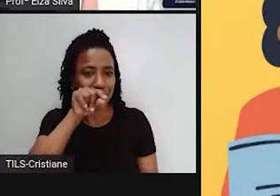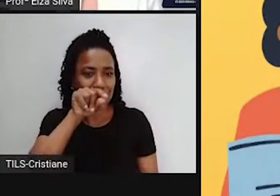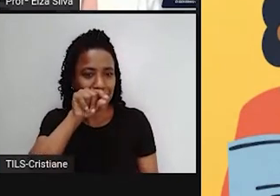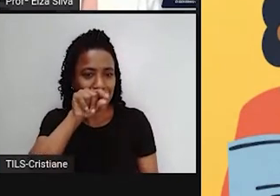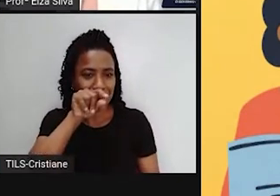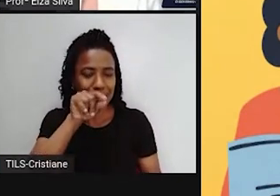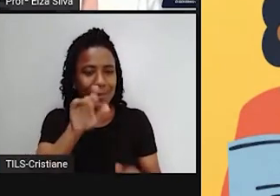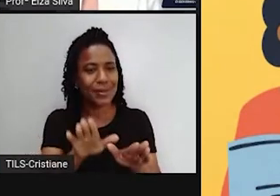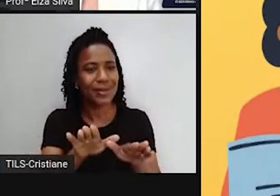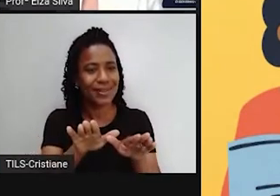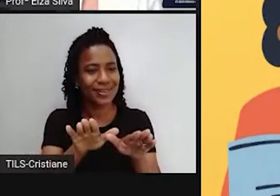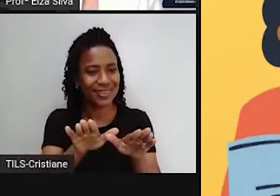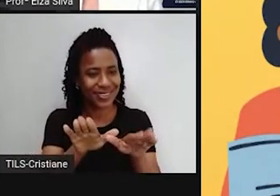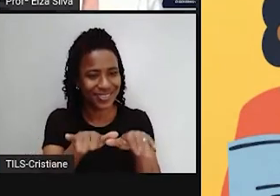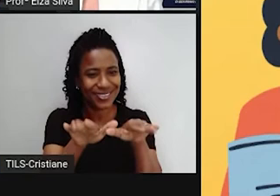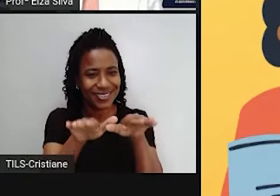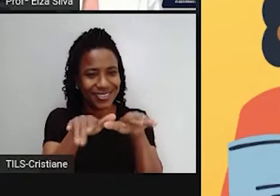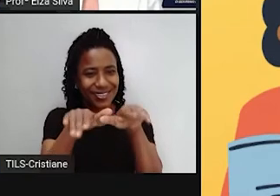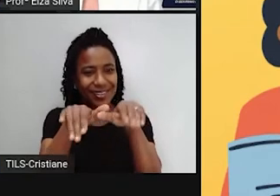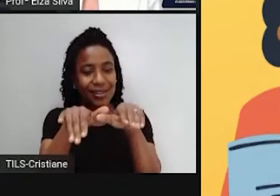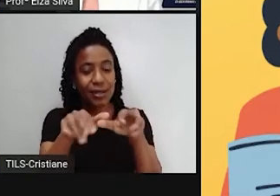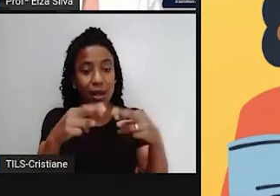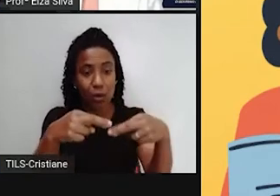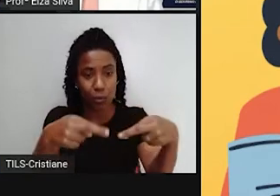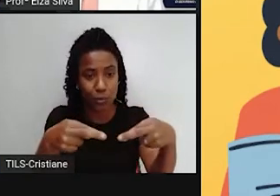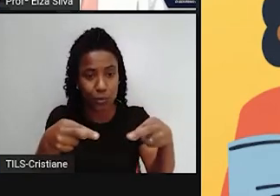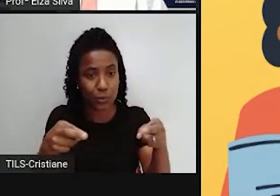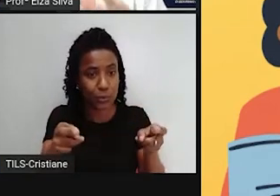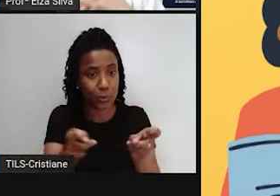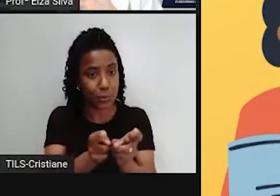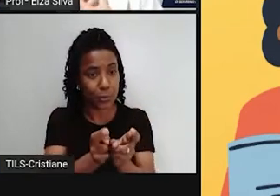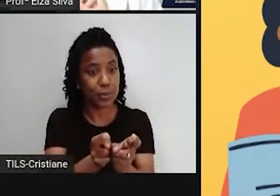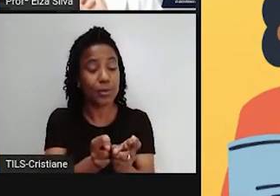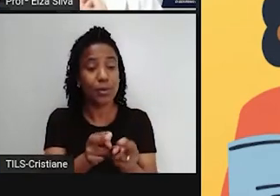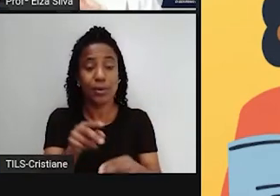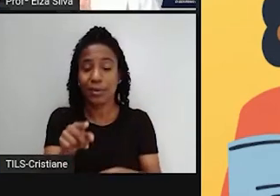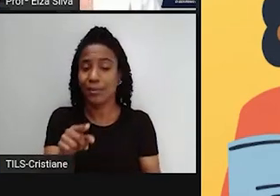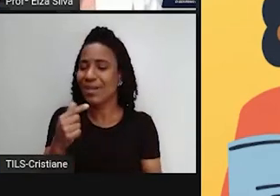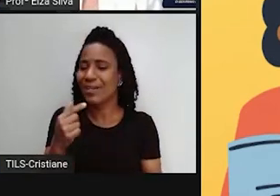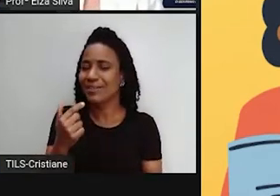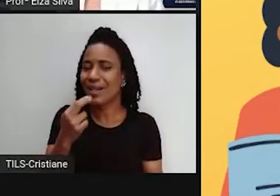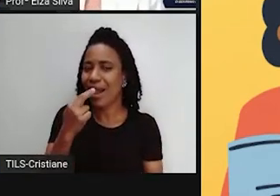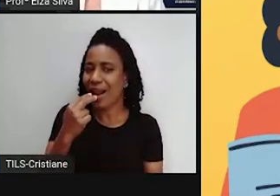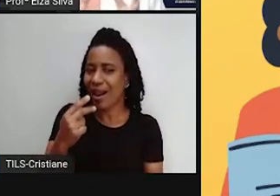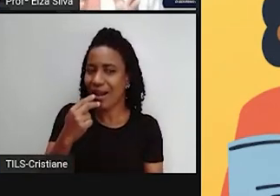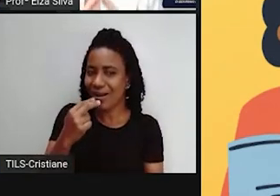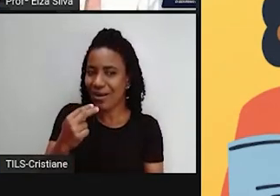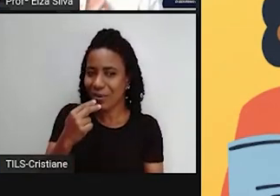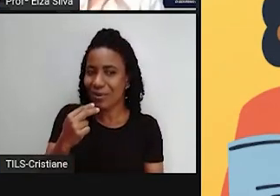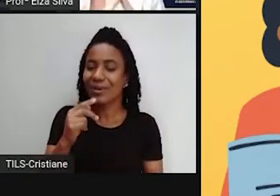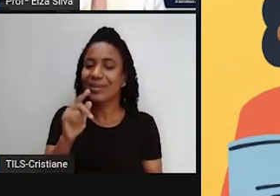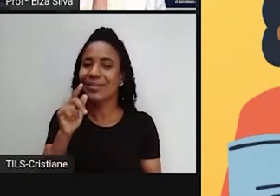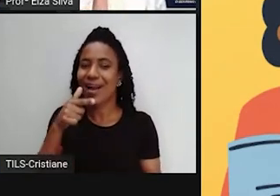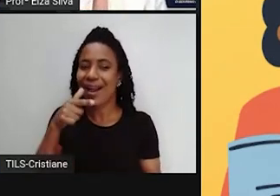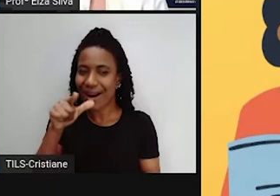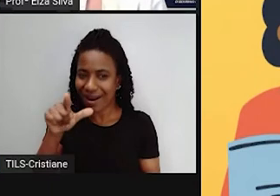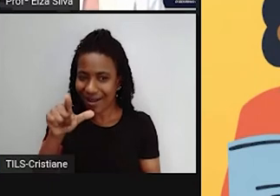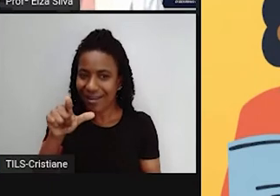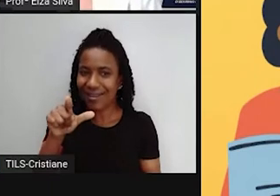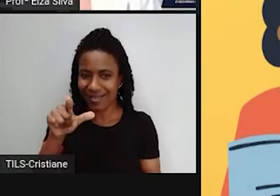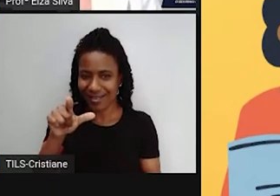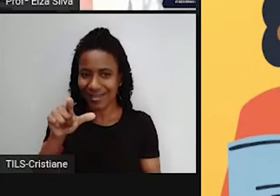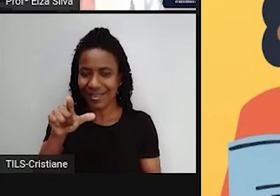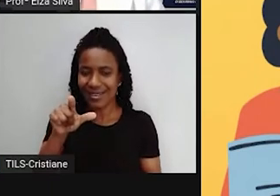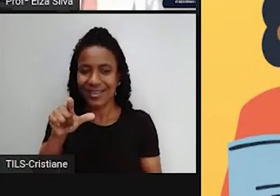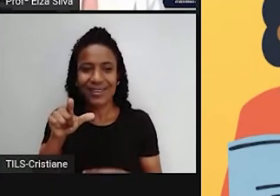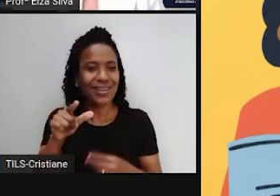little by little, the bird builds its nest, em nossa língua, a gente diz assim, de grão em grão, a